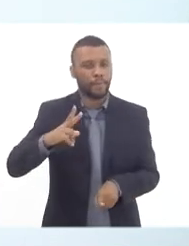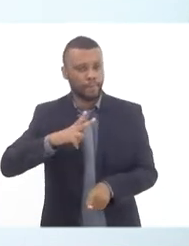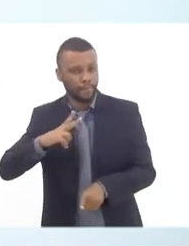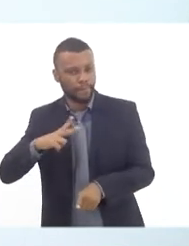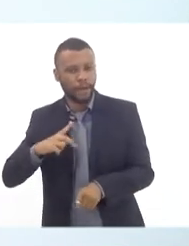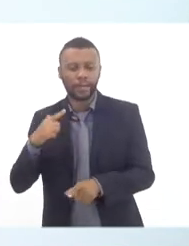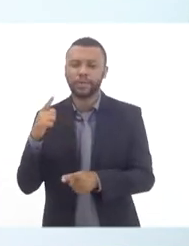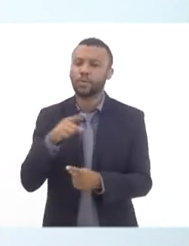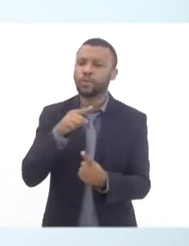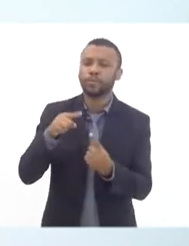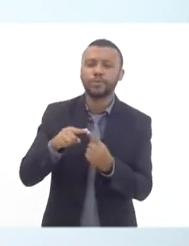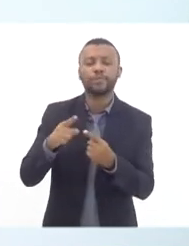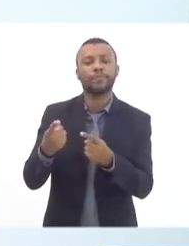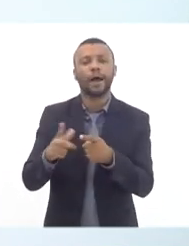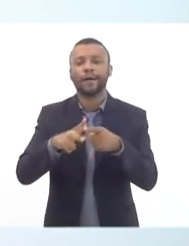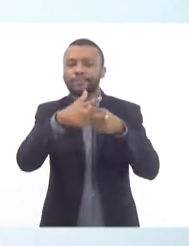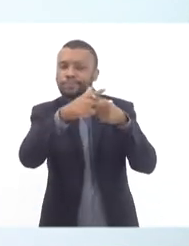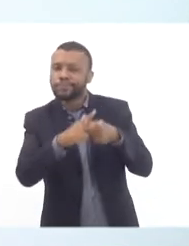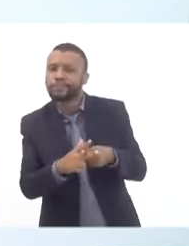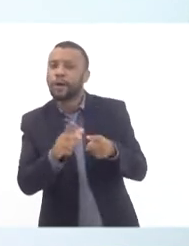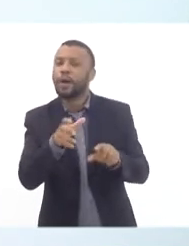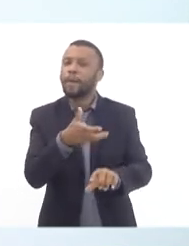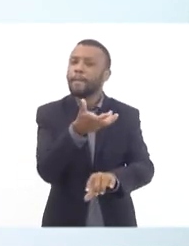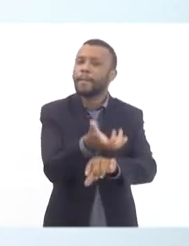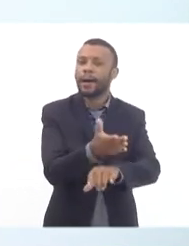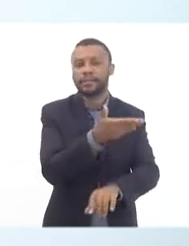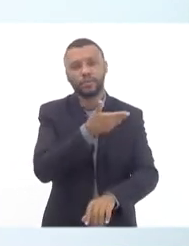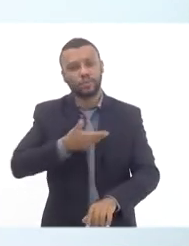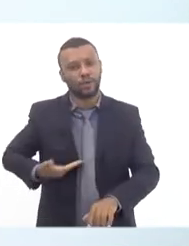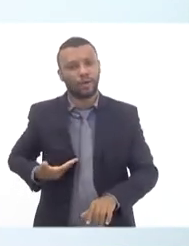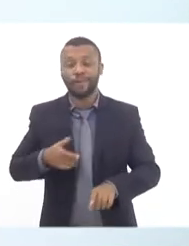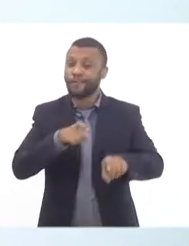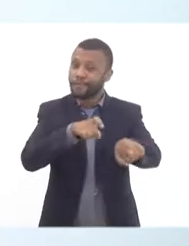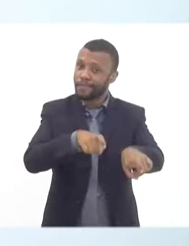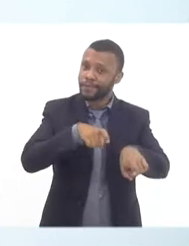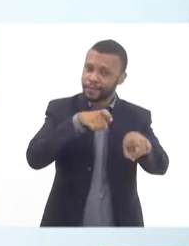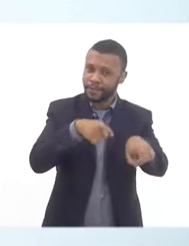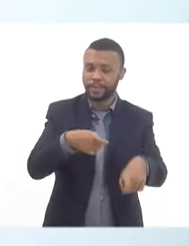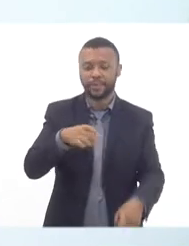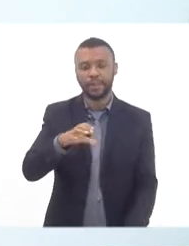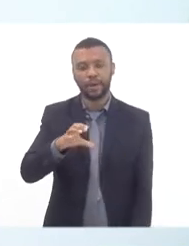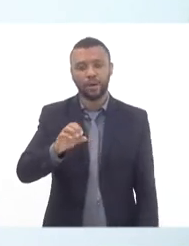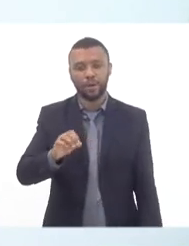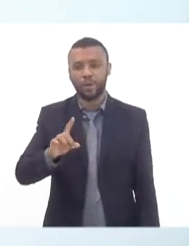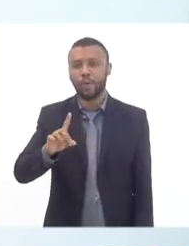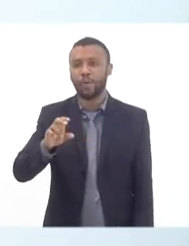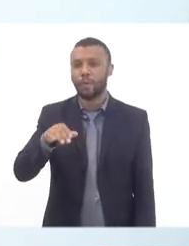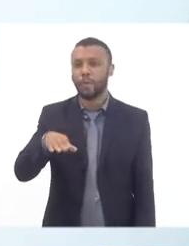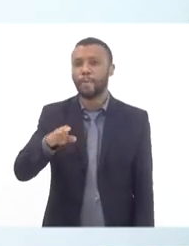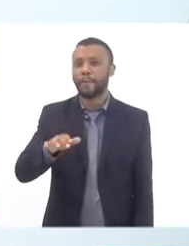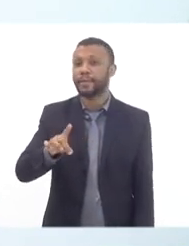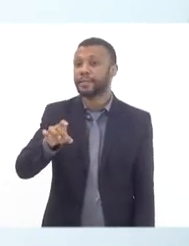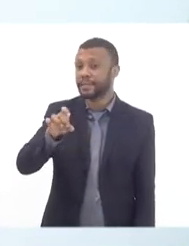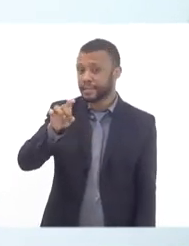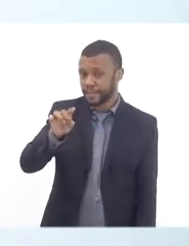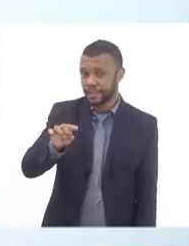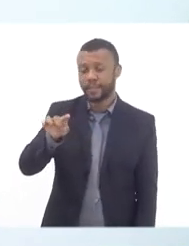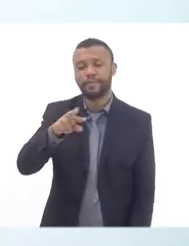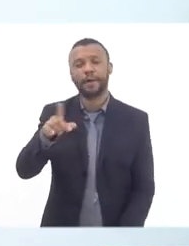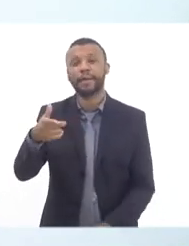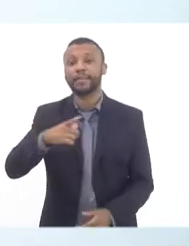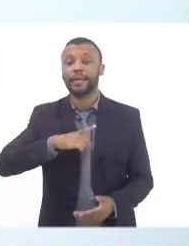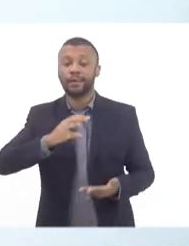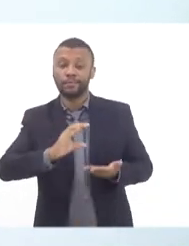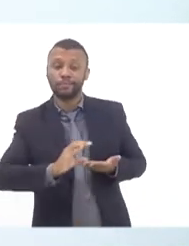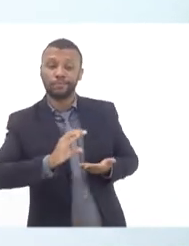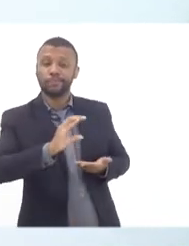manutenção no Parque Estadual Fazenda Colubandê. O Parque Estadual Fazenda Colubandê receberá recursos do Fundo